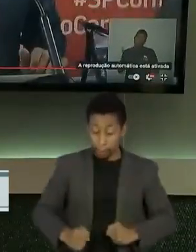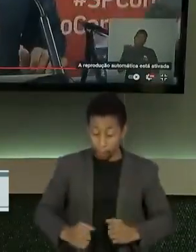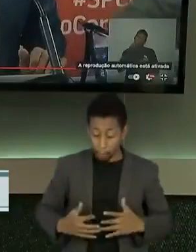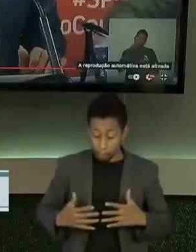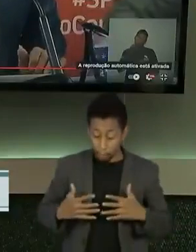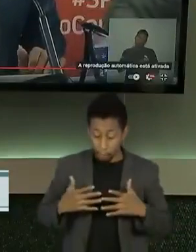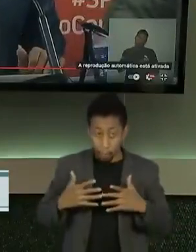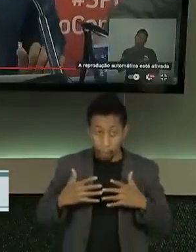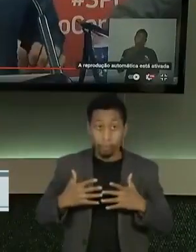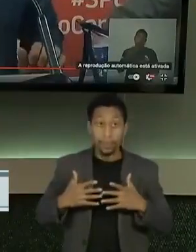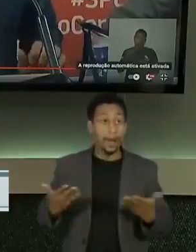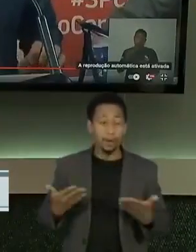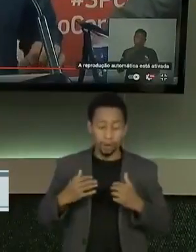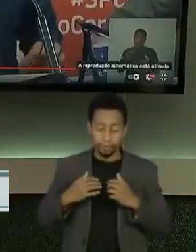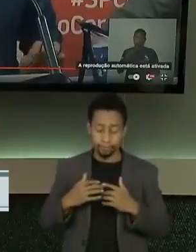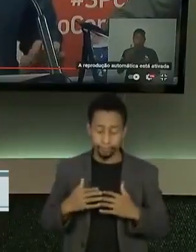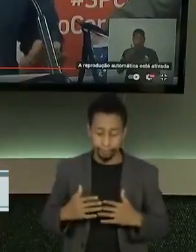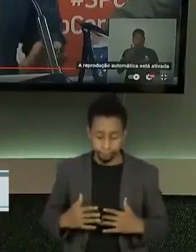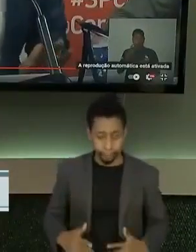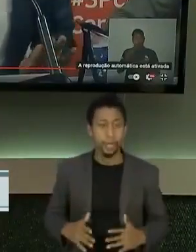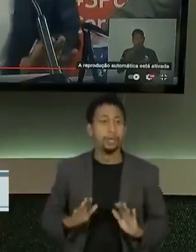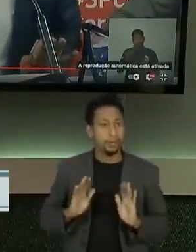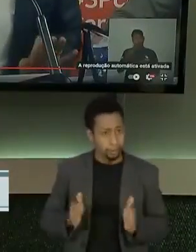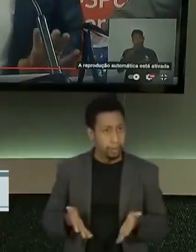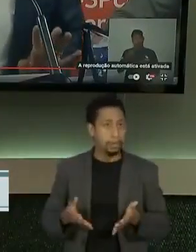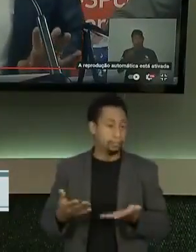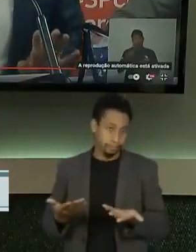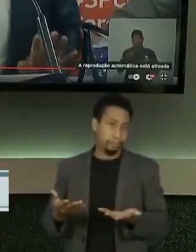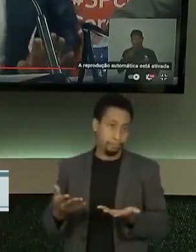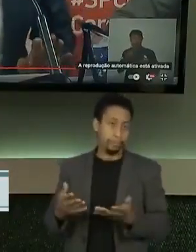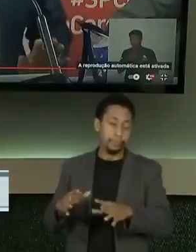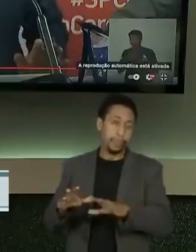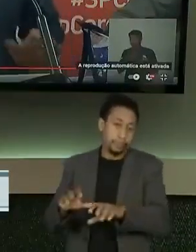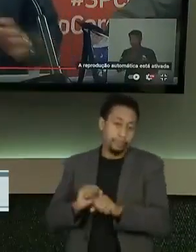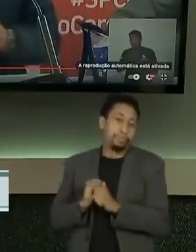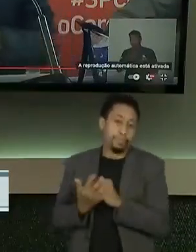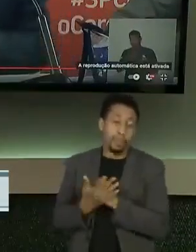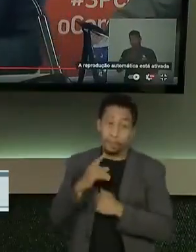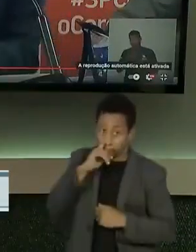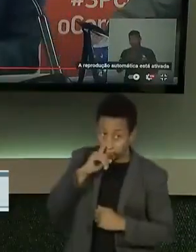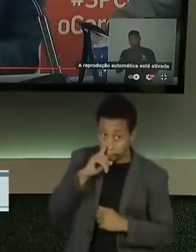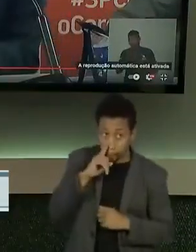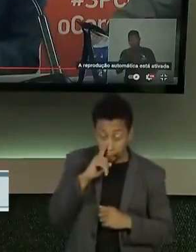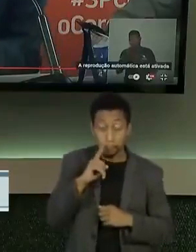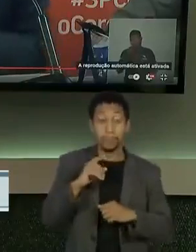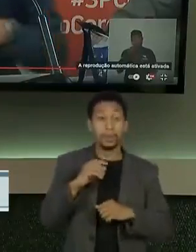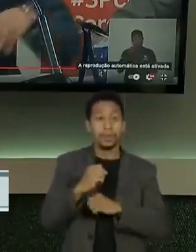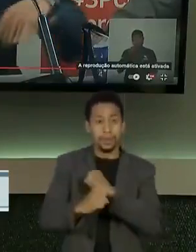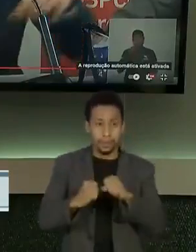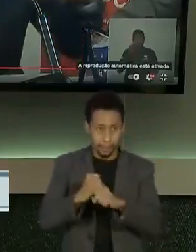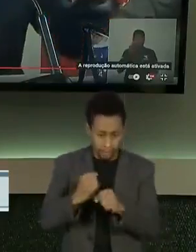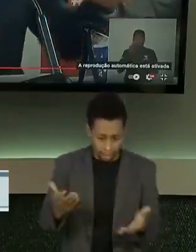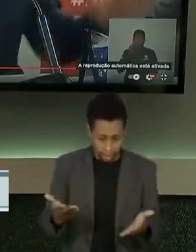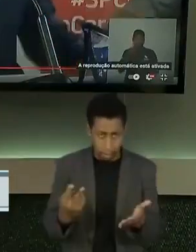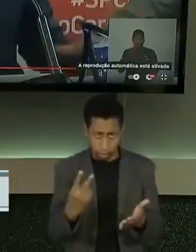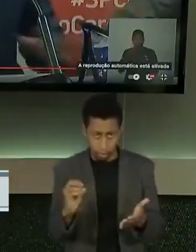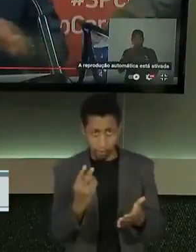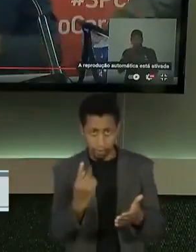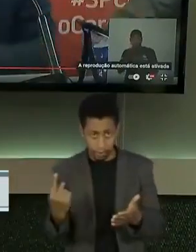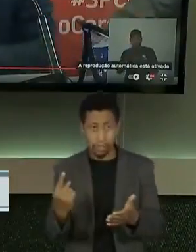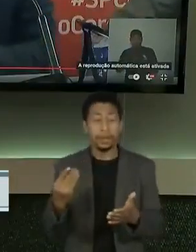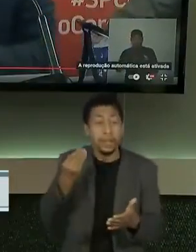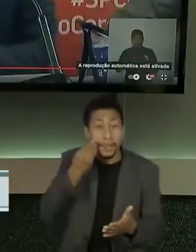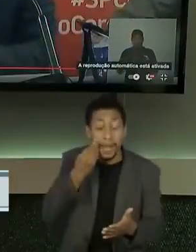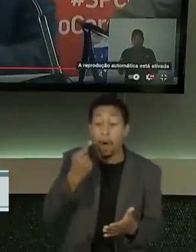não tem mais anticorpos contra a Covid-19. Neste ano foi feita a primeira de 4 fases do inquérito